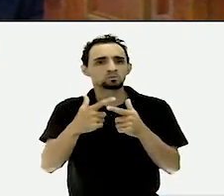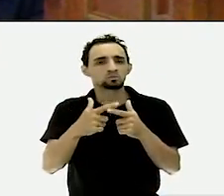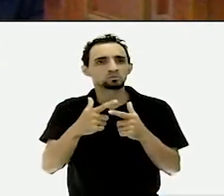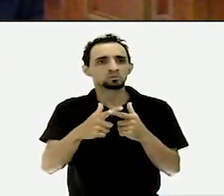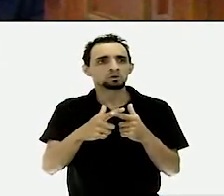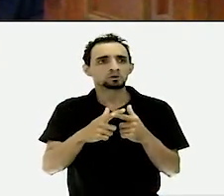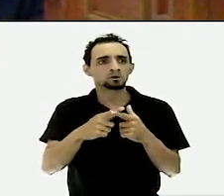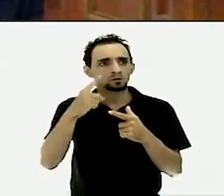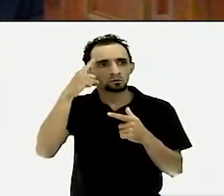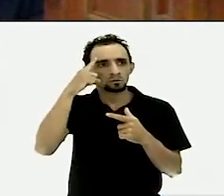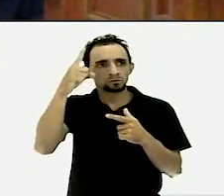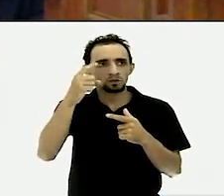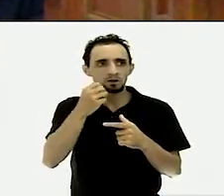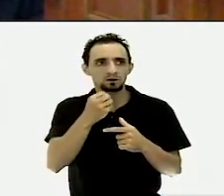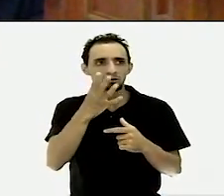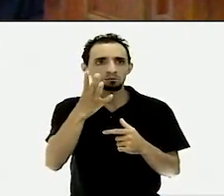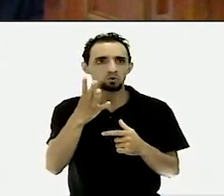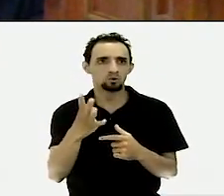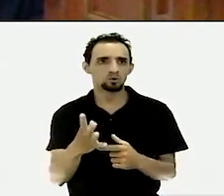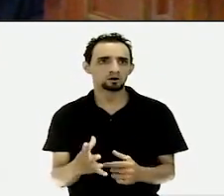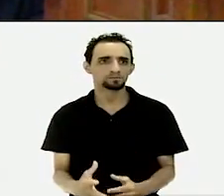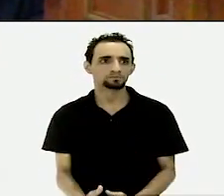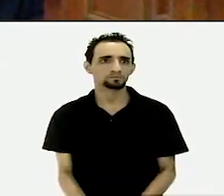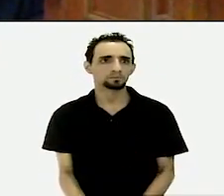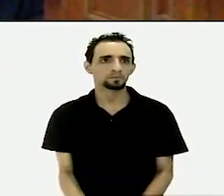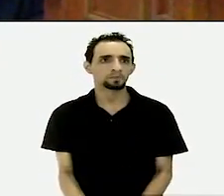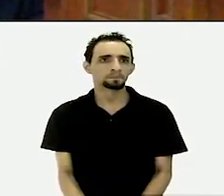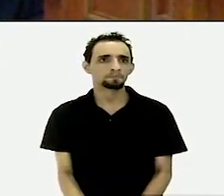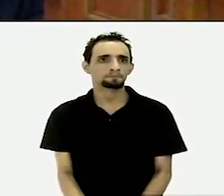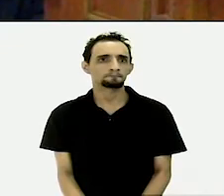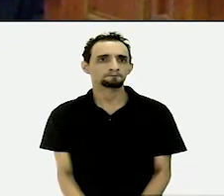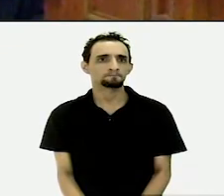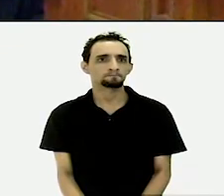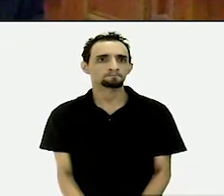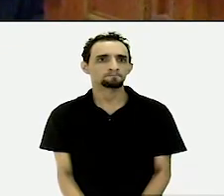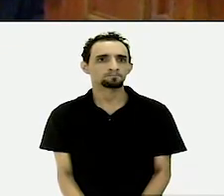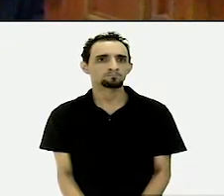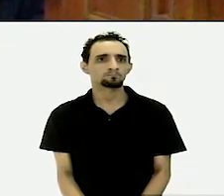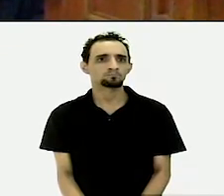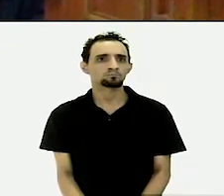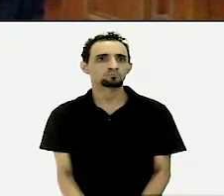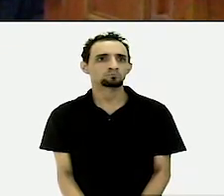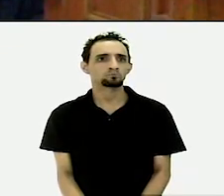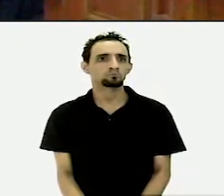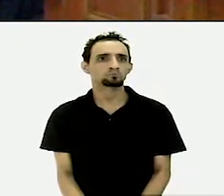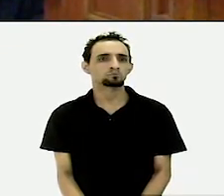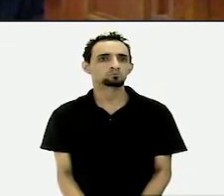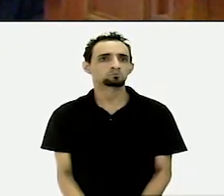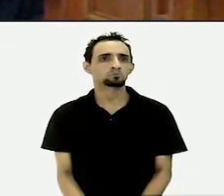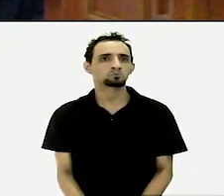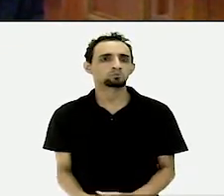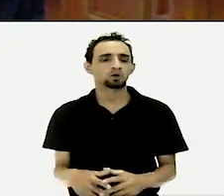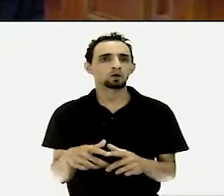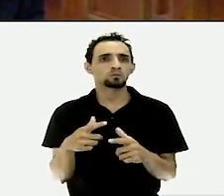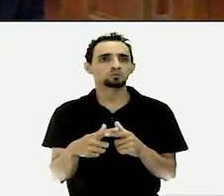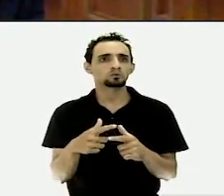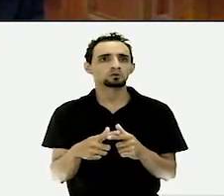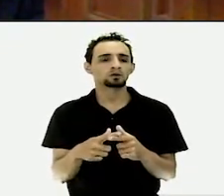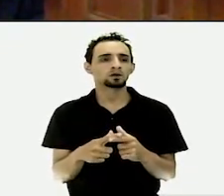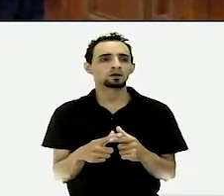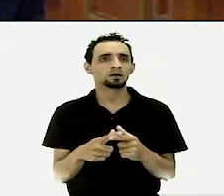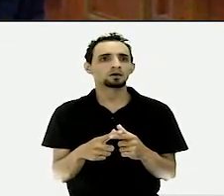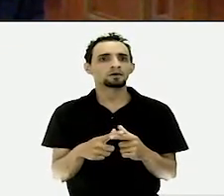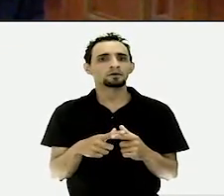Taguari, ali em frente ao dia, já tinha até um projeto pré-estabelecido que ia ter a Casa